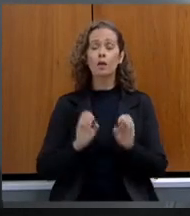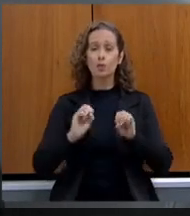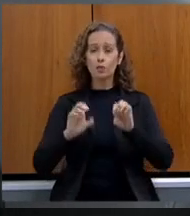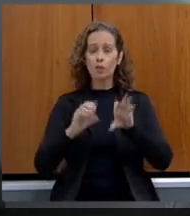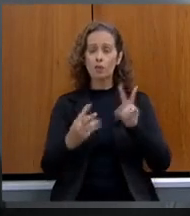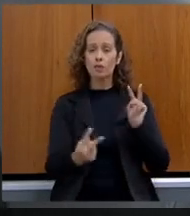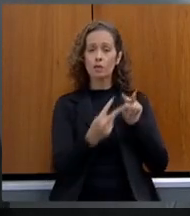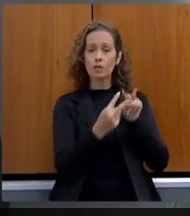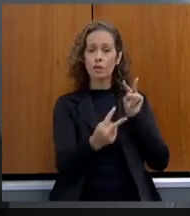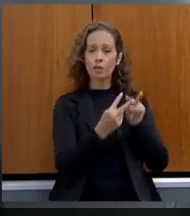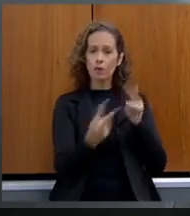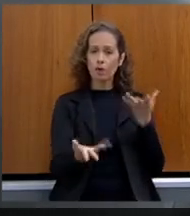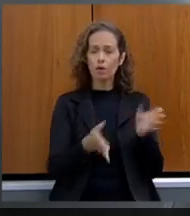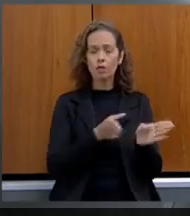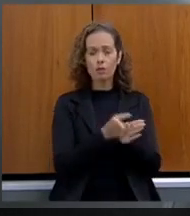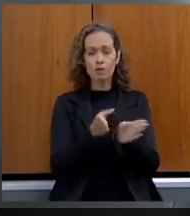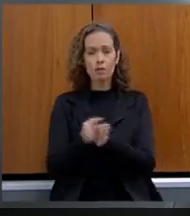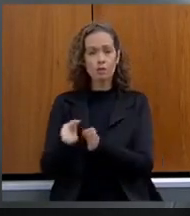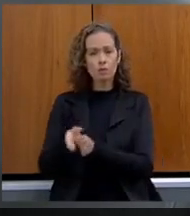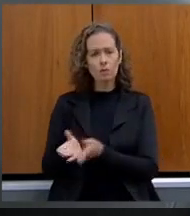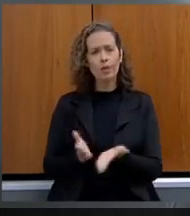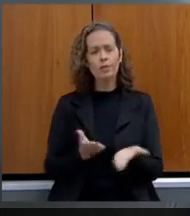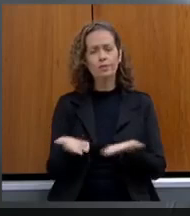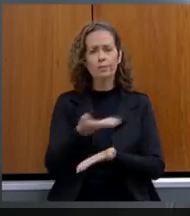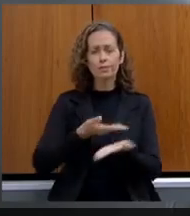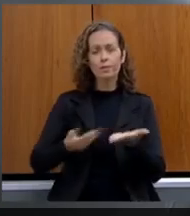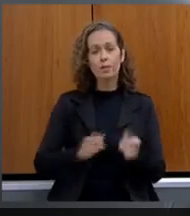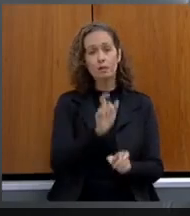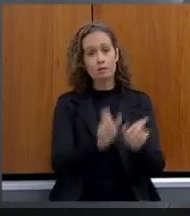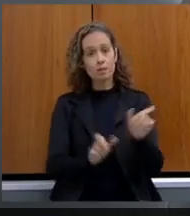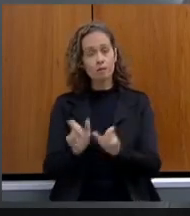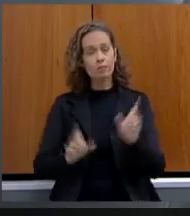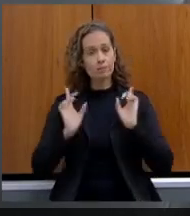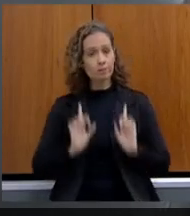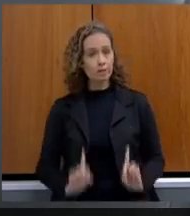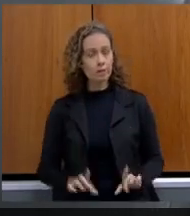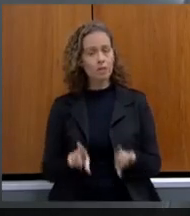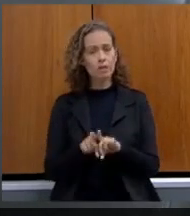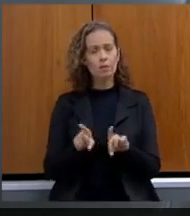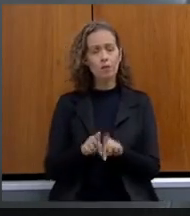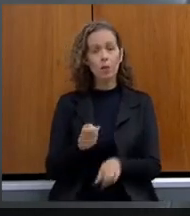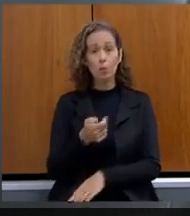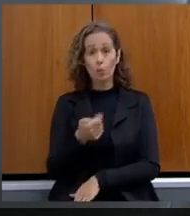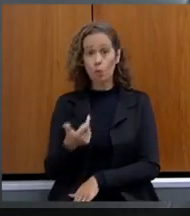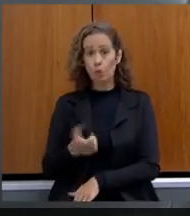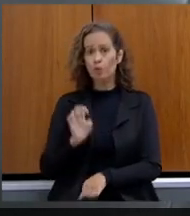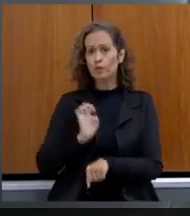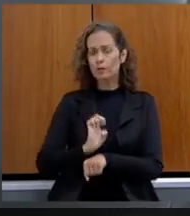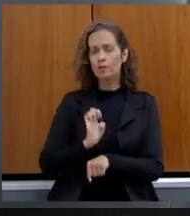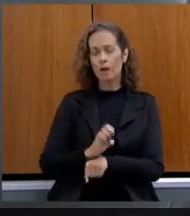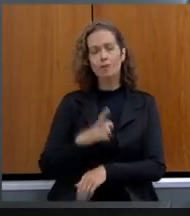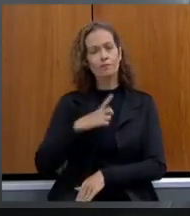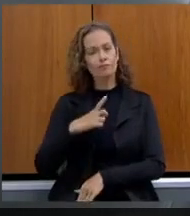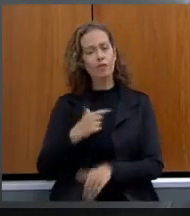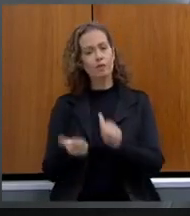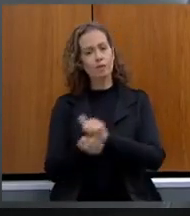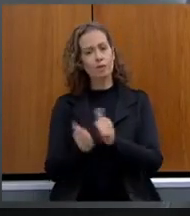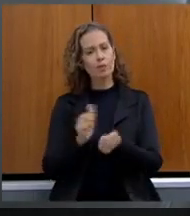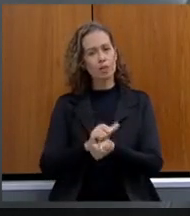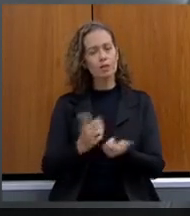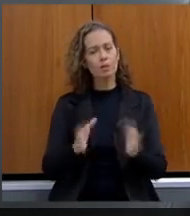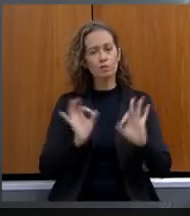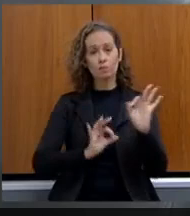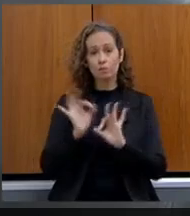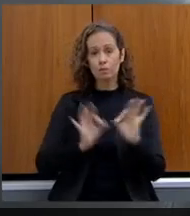do atendimento específico às pessoas com deficiência fomos também um dos pouquíssimos estados que realizou a adaptação dos